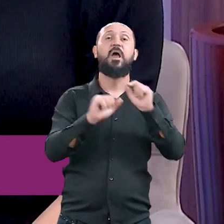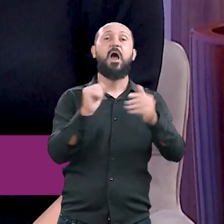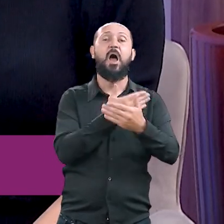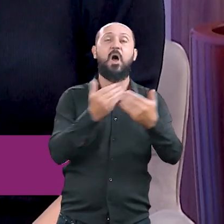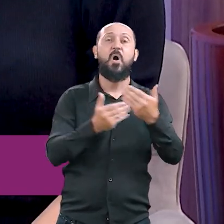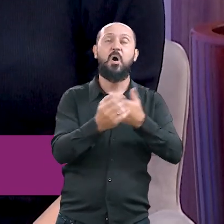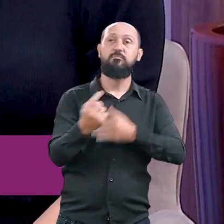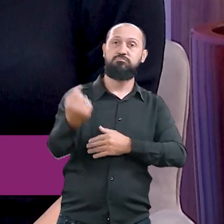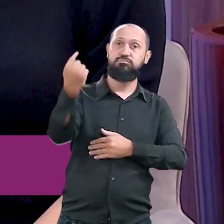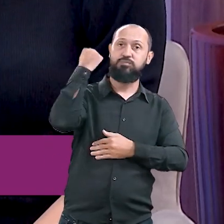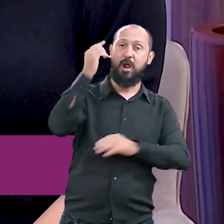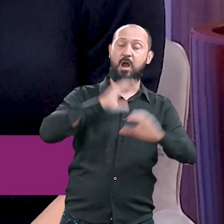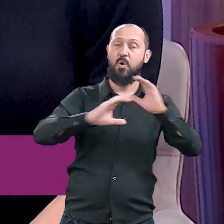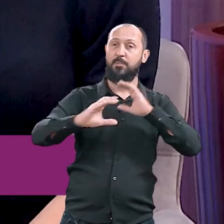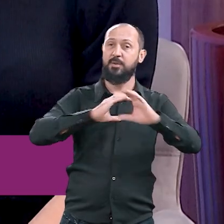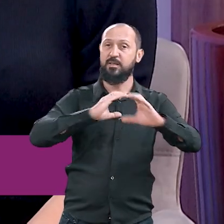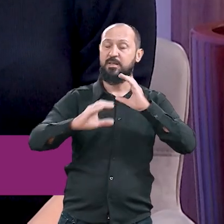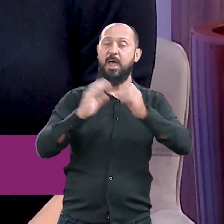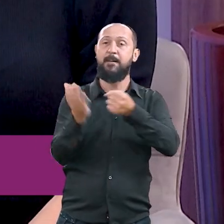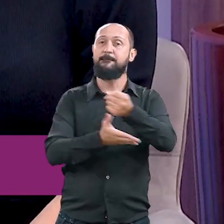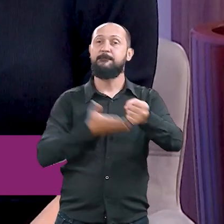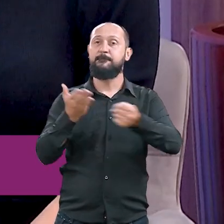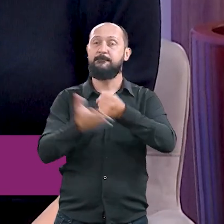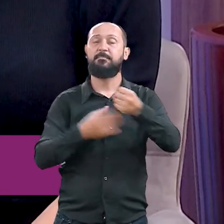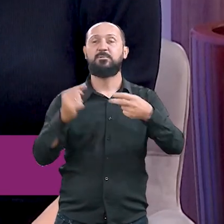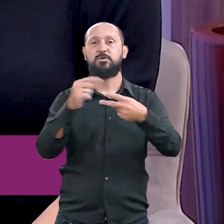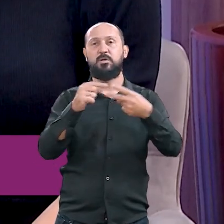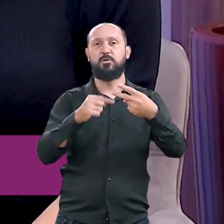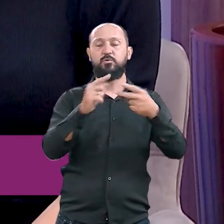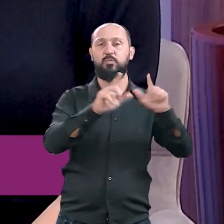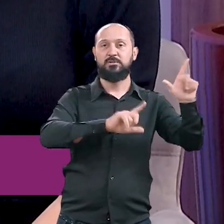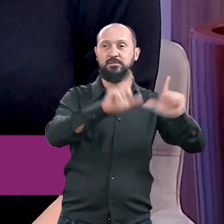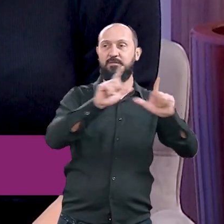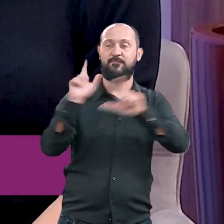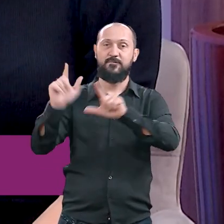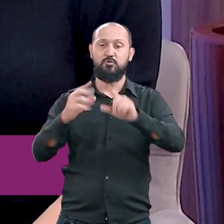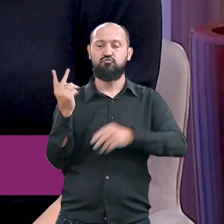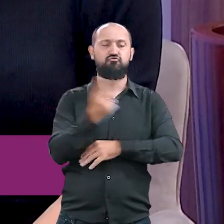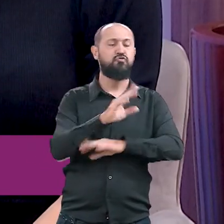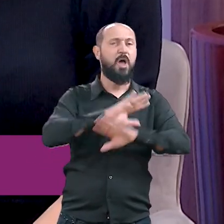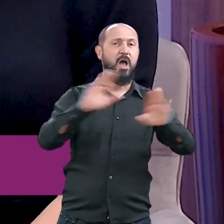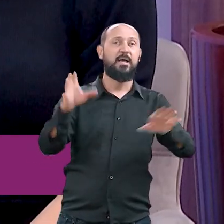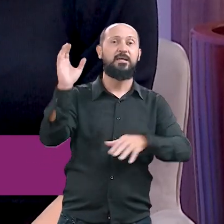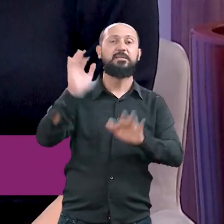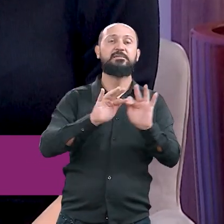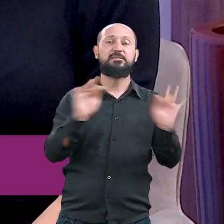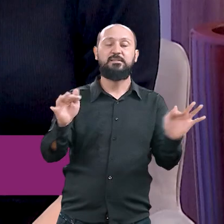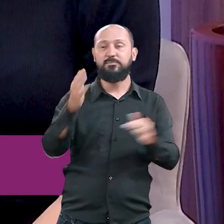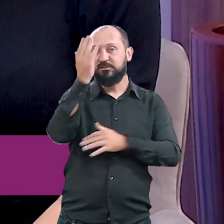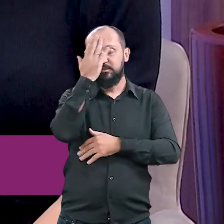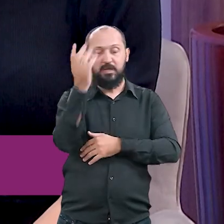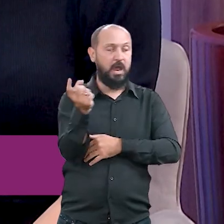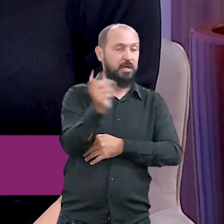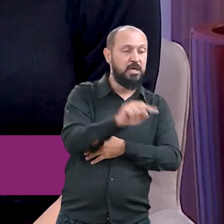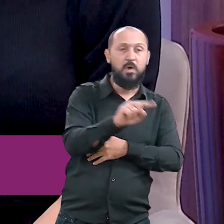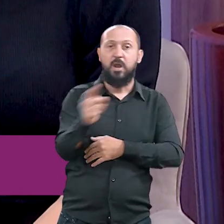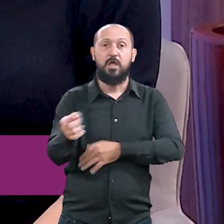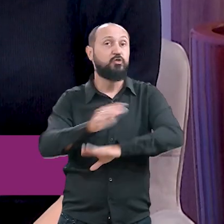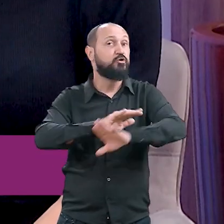outubro de 24 com a informação de maio. Você vai precisar fornecer, você vai precisar subsidiar. Eu acho que essa é a dica mais importante